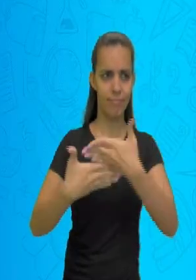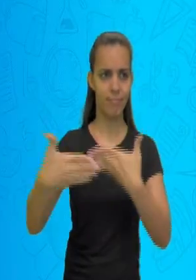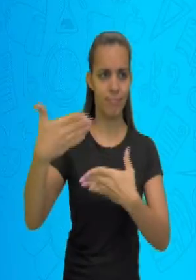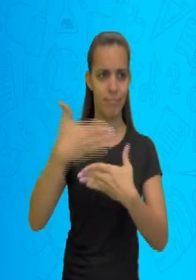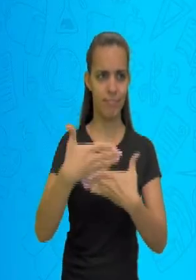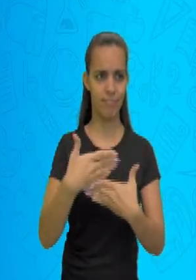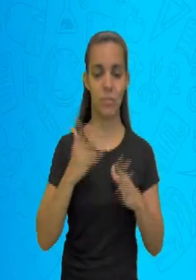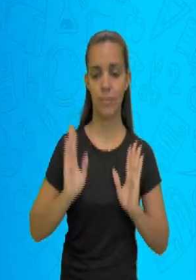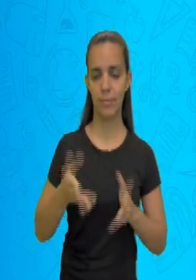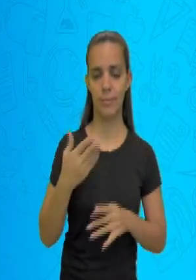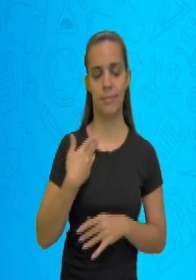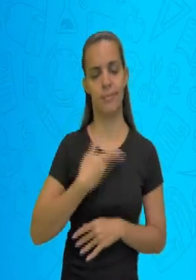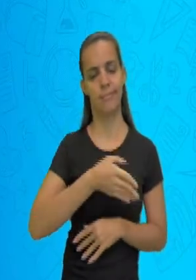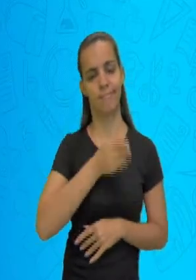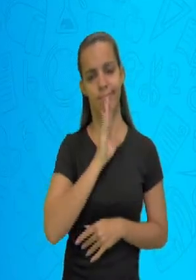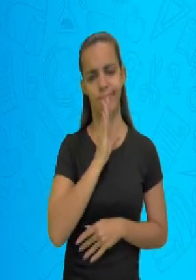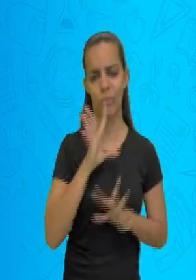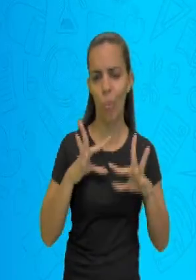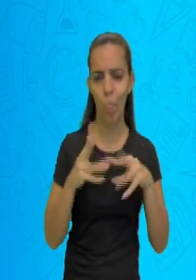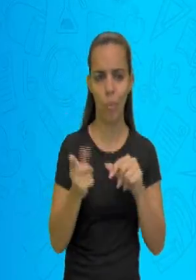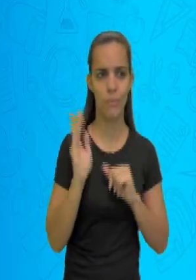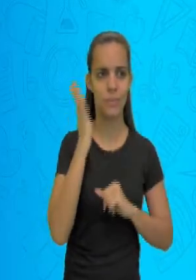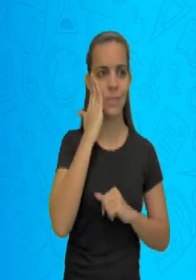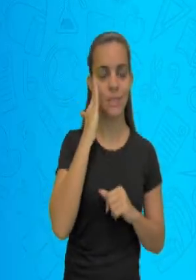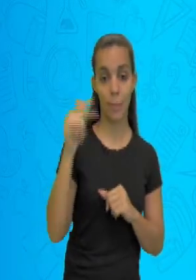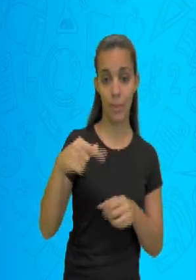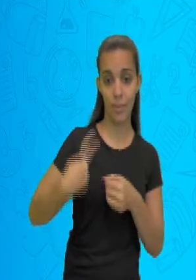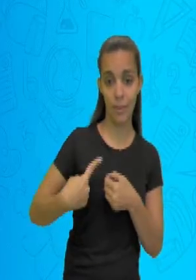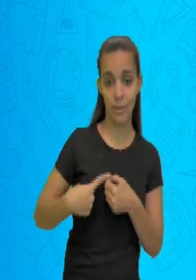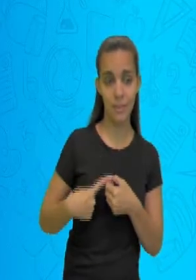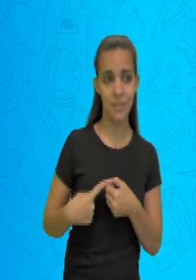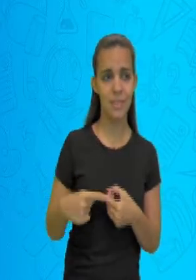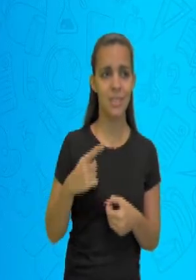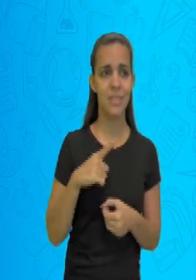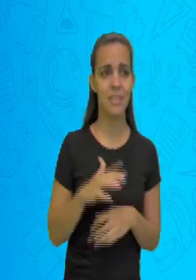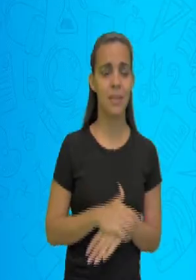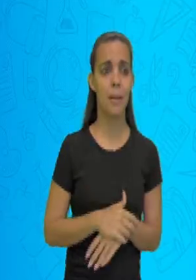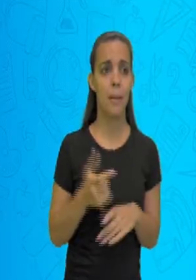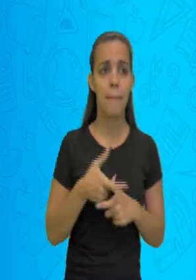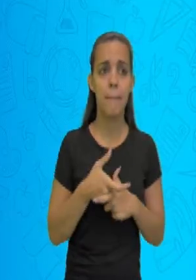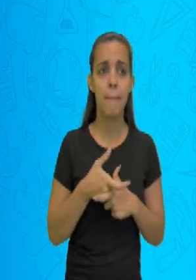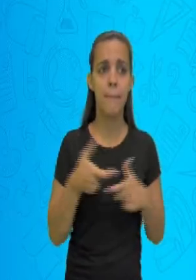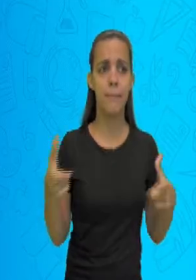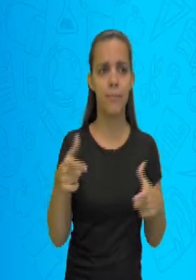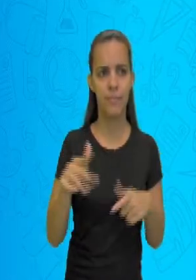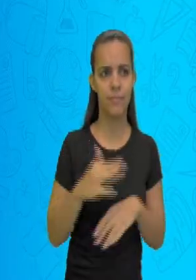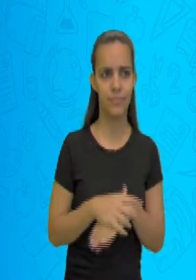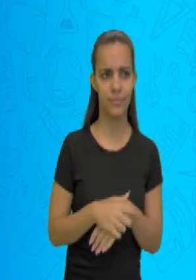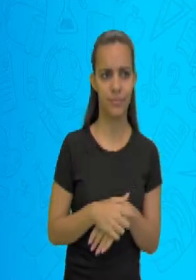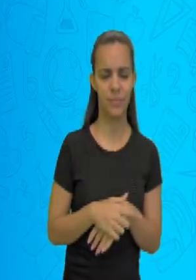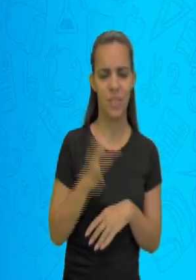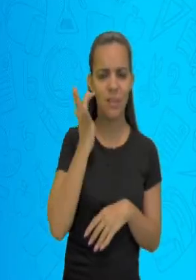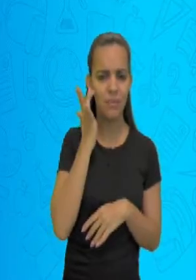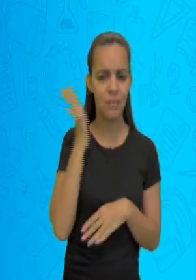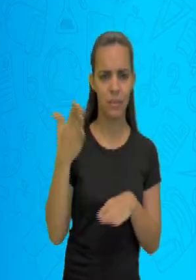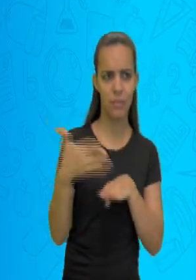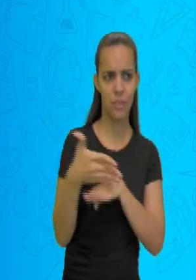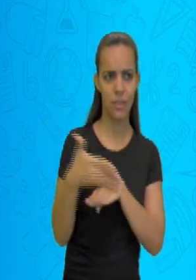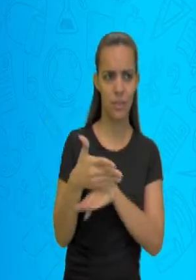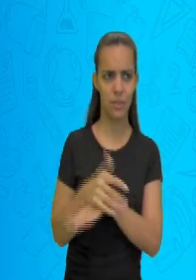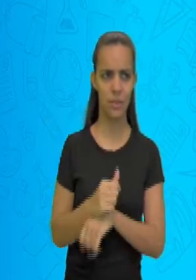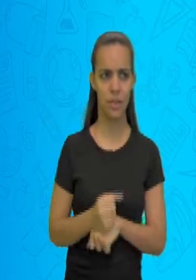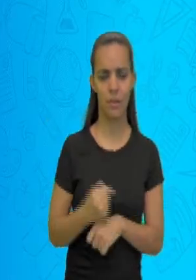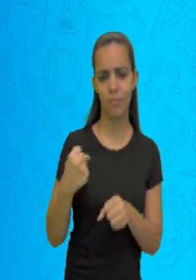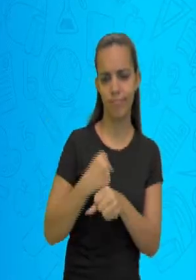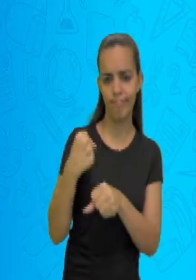mais conhece dentro da cidade. Por quê? Aqui na cidade as pessoas têm acesso com muita facilidade sobre os materiais